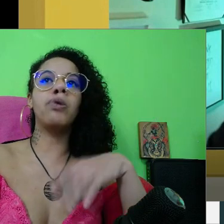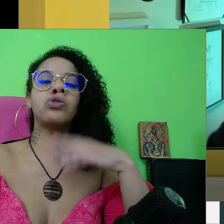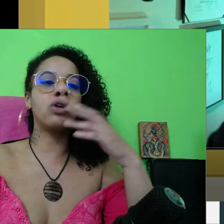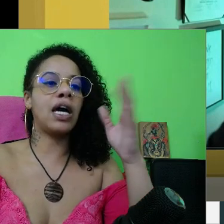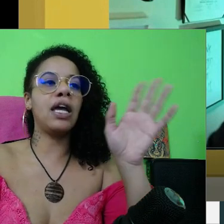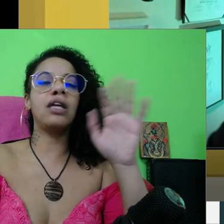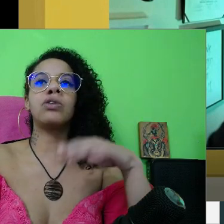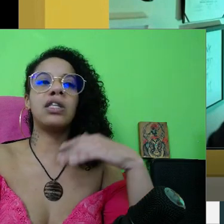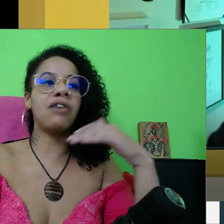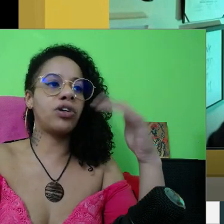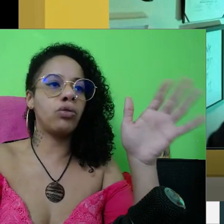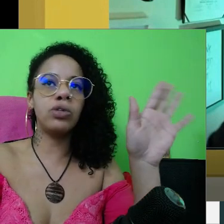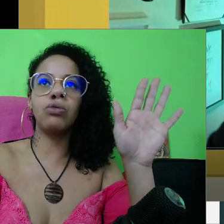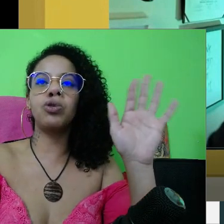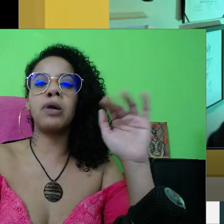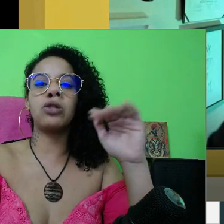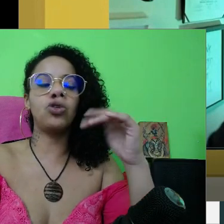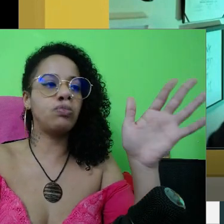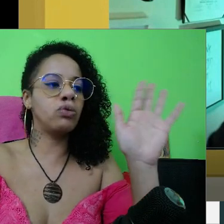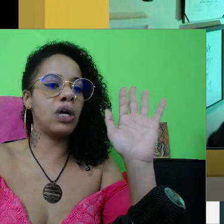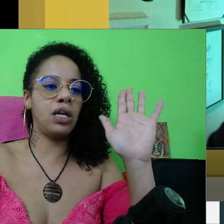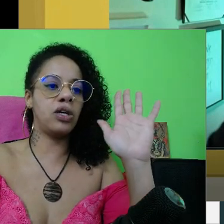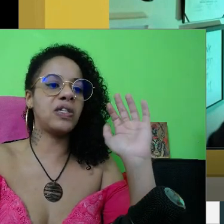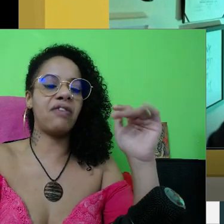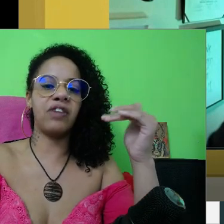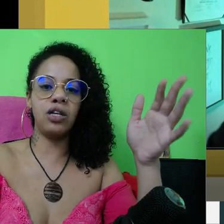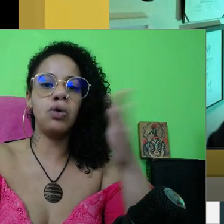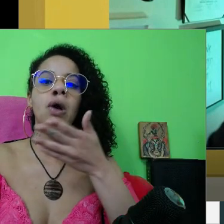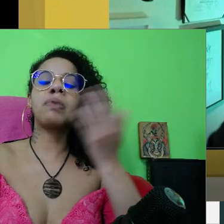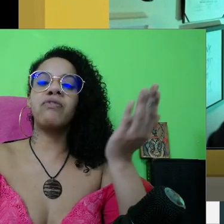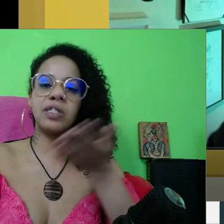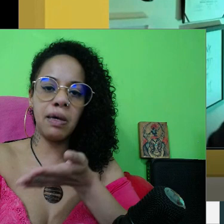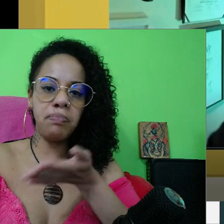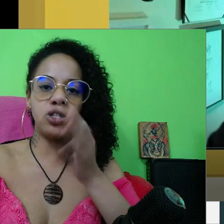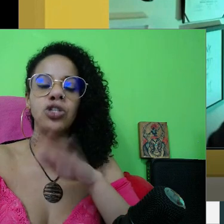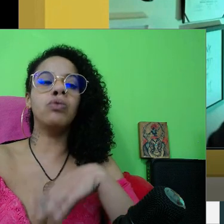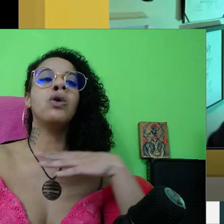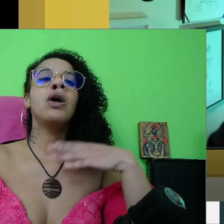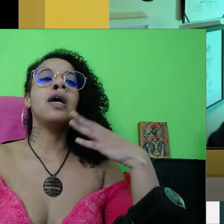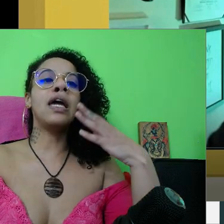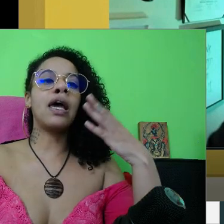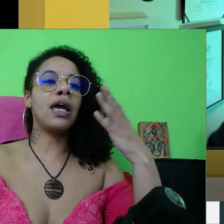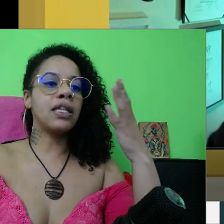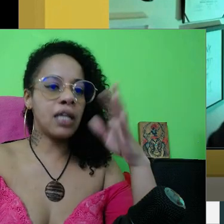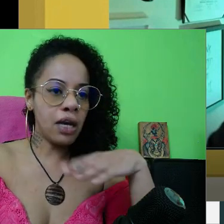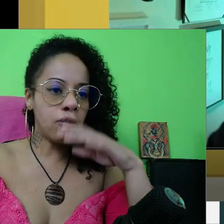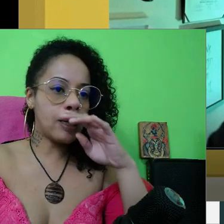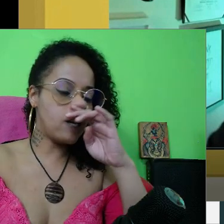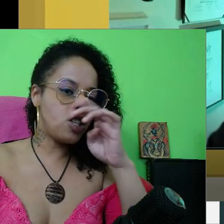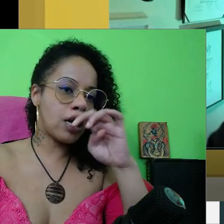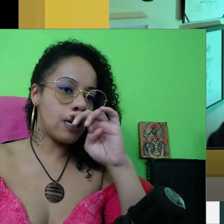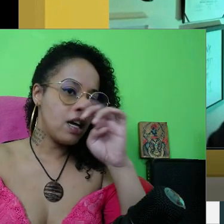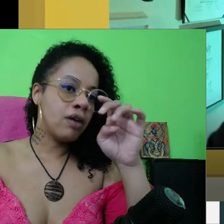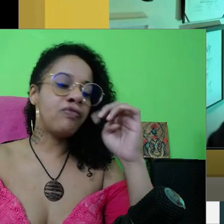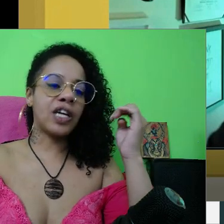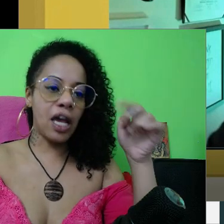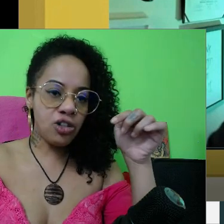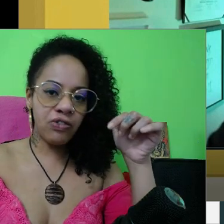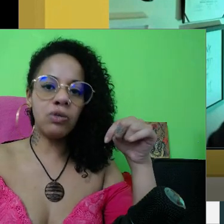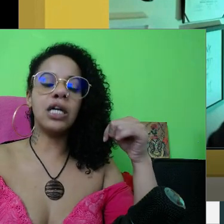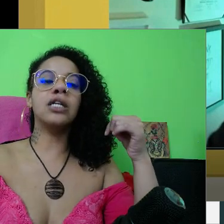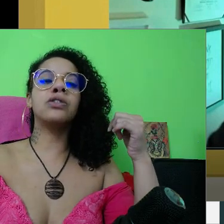tirei lá o bolsonaro para todo mundo ali Nós ficava rindo porque você pediu entrei no crítica